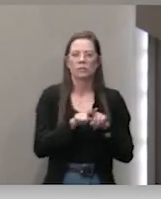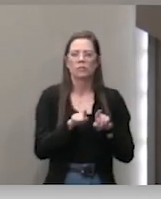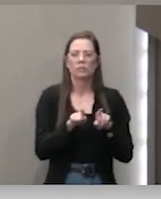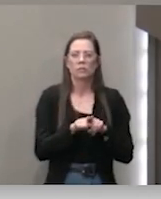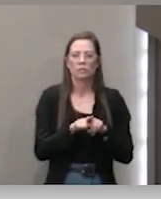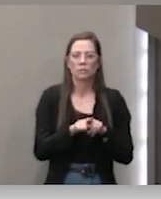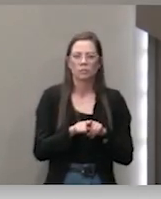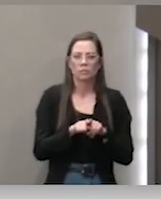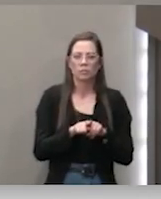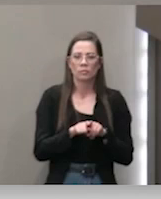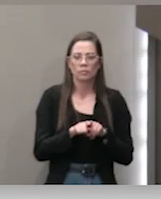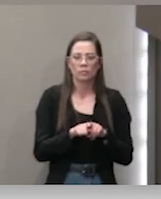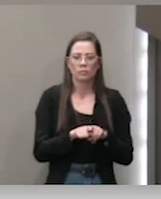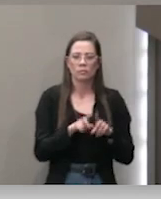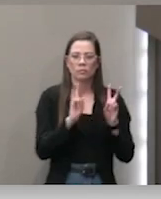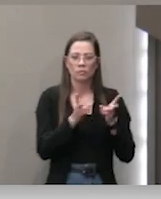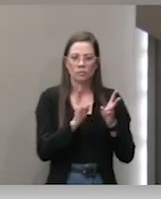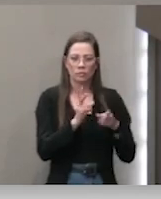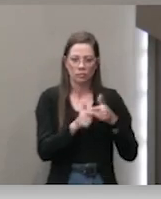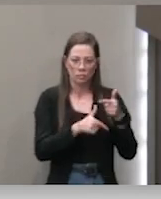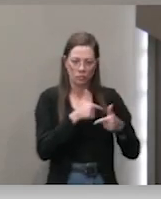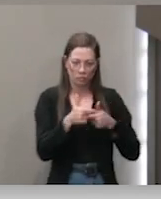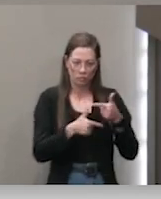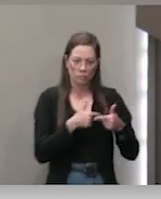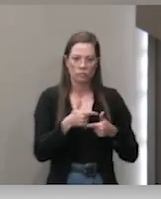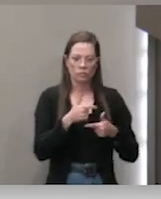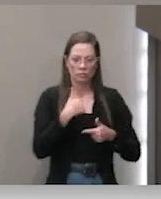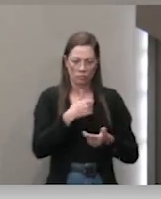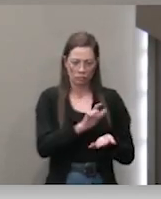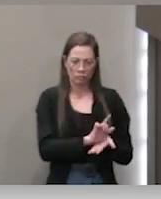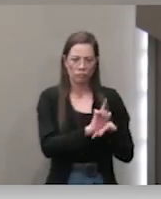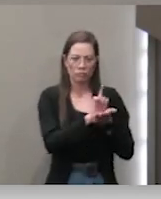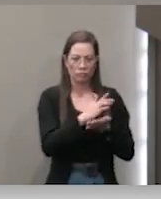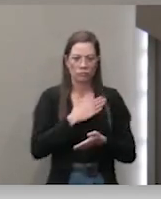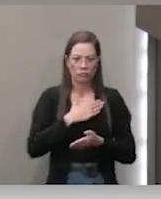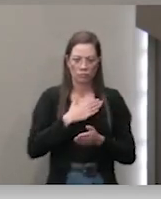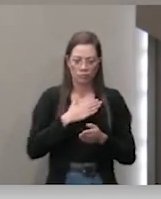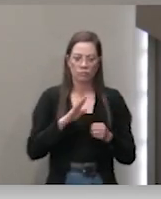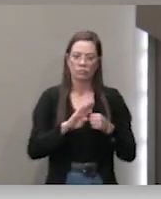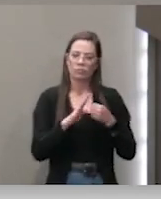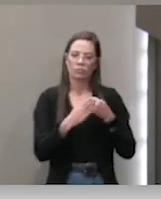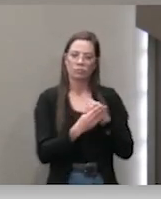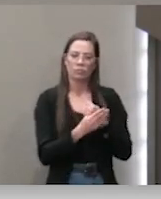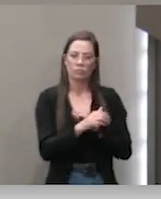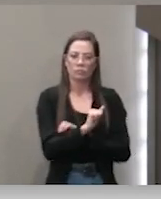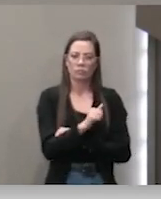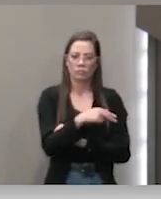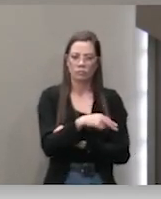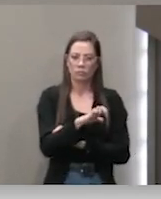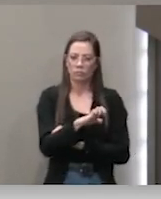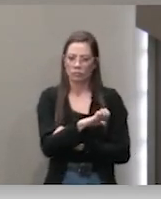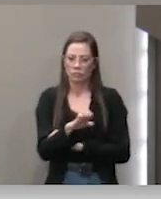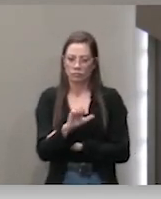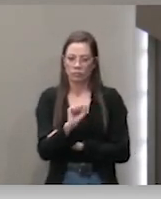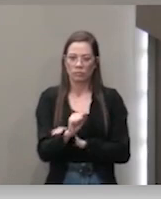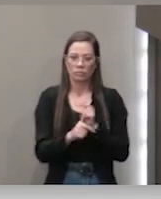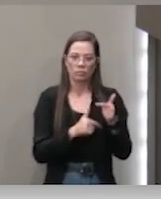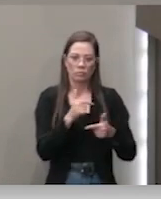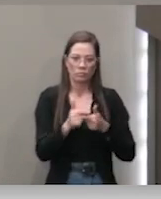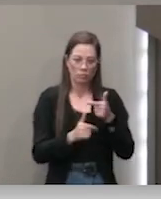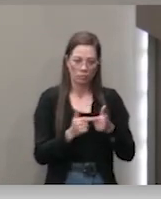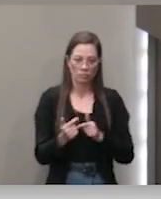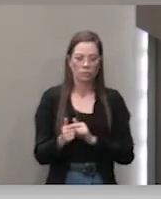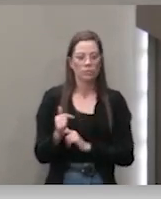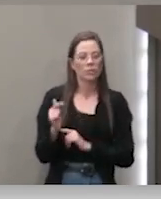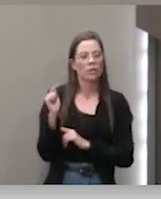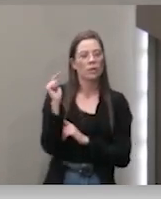Sou oriundo do movimento comunitário, trabalhei anos como líder comunitário no meu bairro, né, da Vila Andes, foi o que me trouxe até aqui, o trabalho prestado lá no fundo da